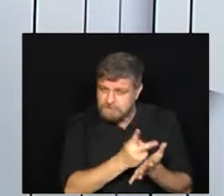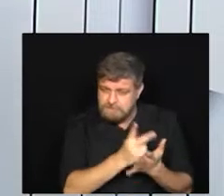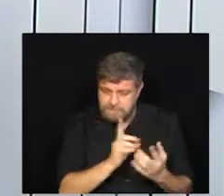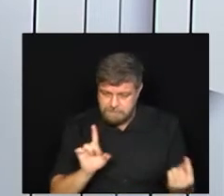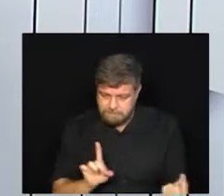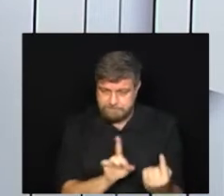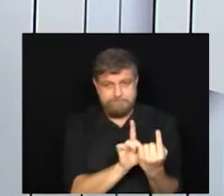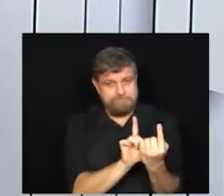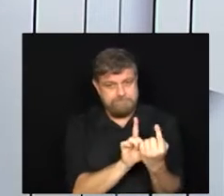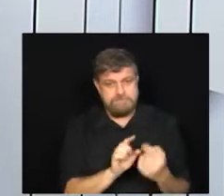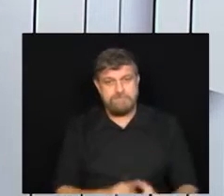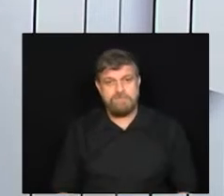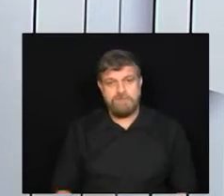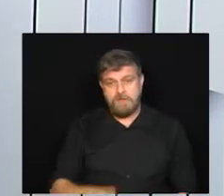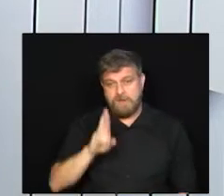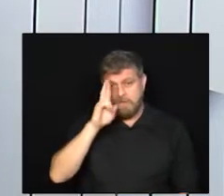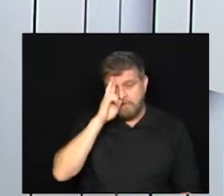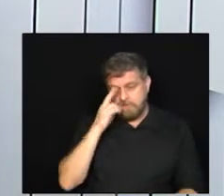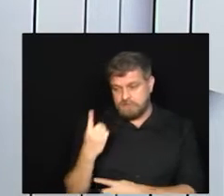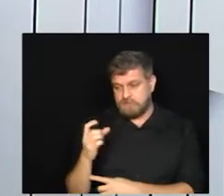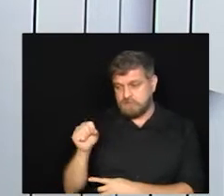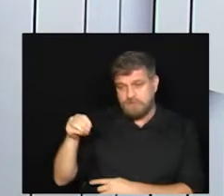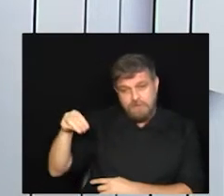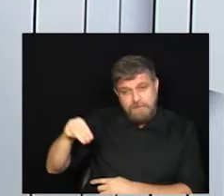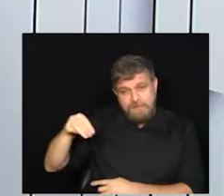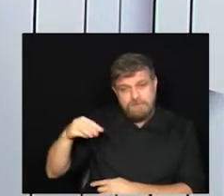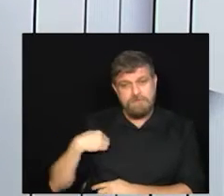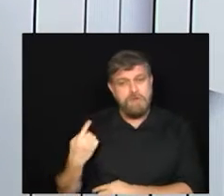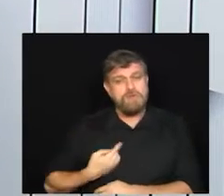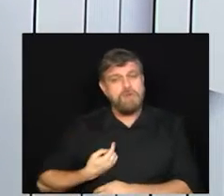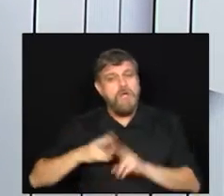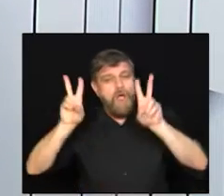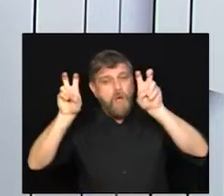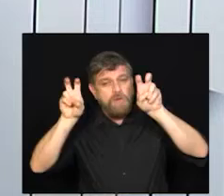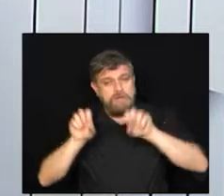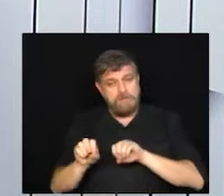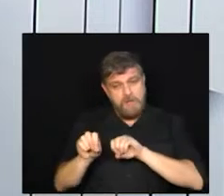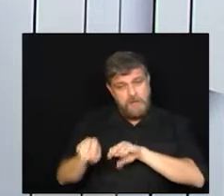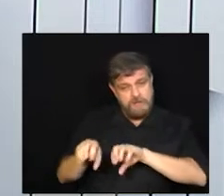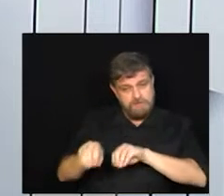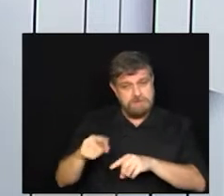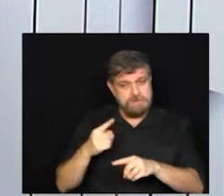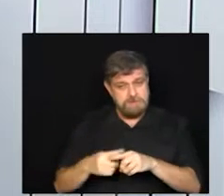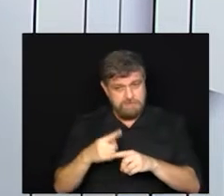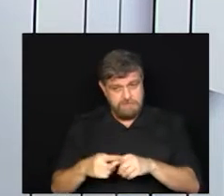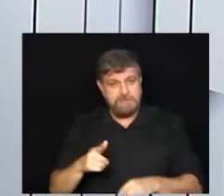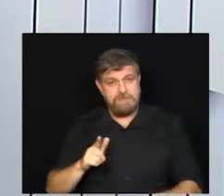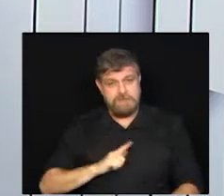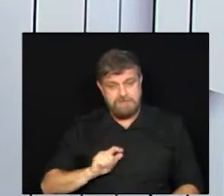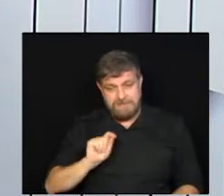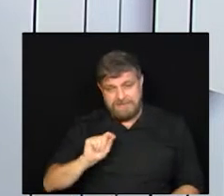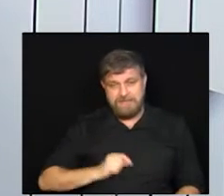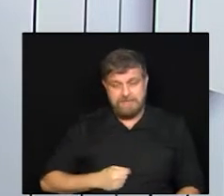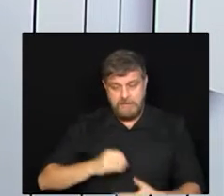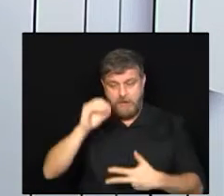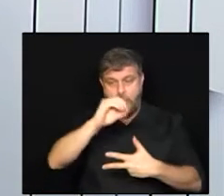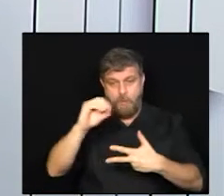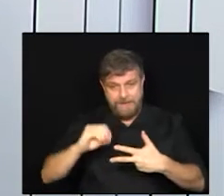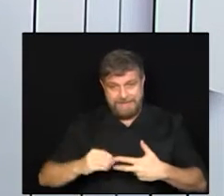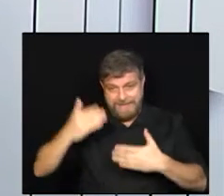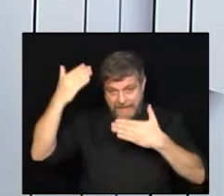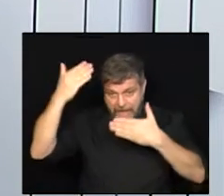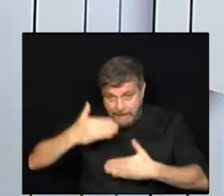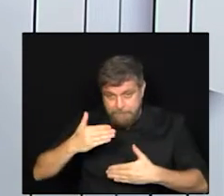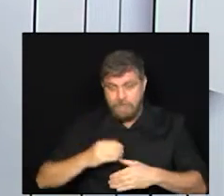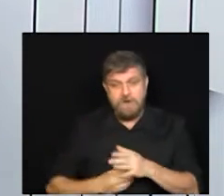médico. Bom, 12:18 agora, vamos falar sobre educação, porque a reaplicação da prova do Enem